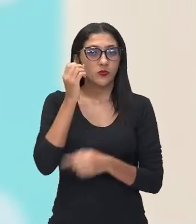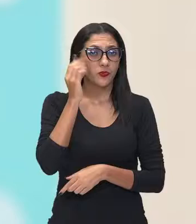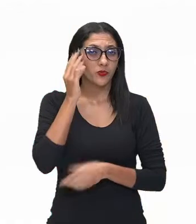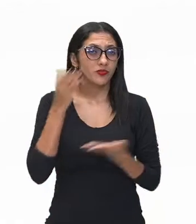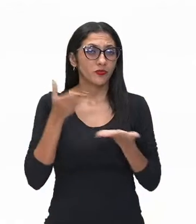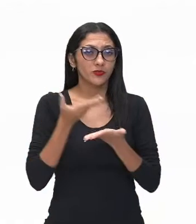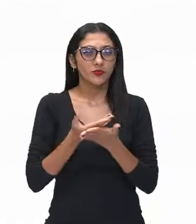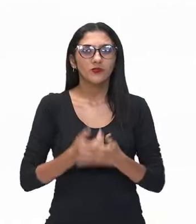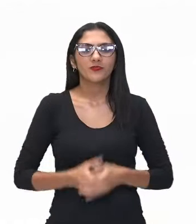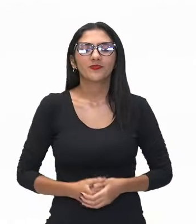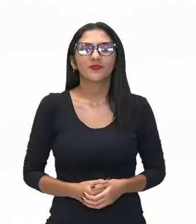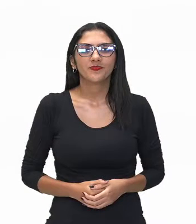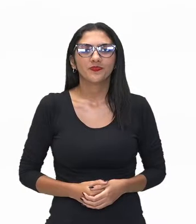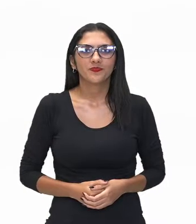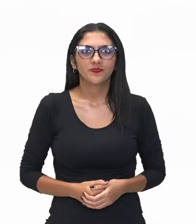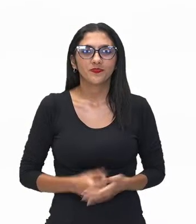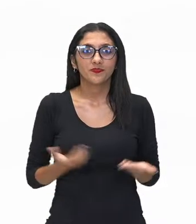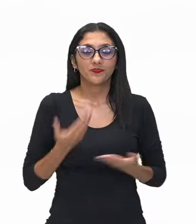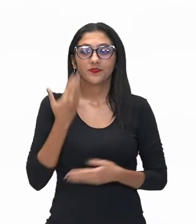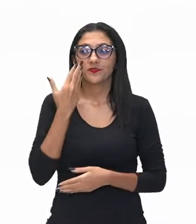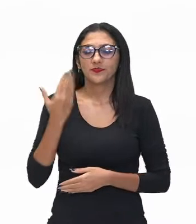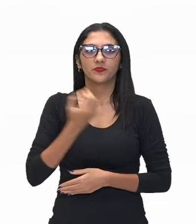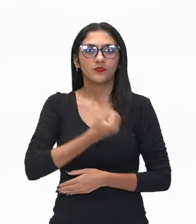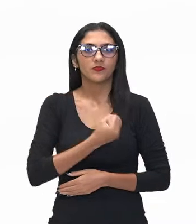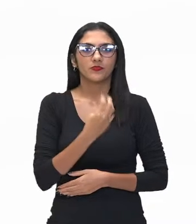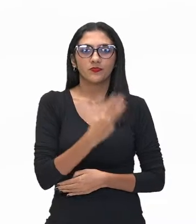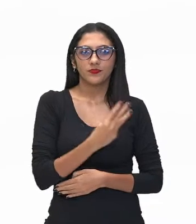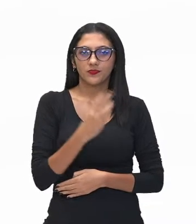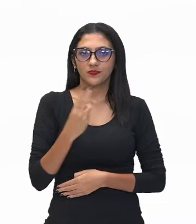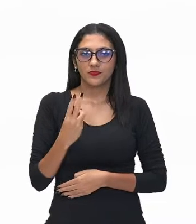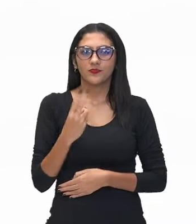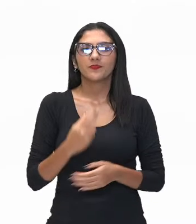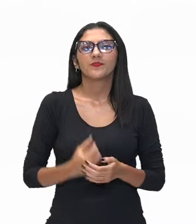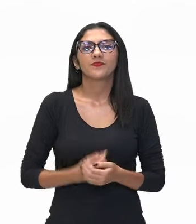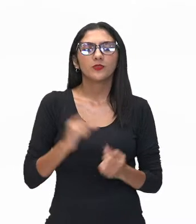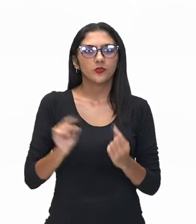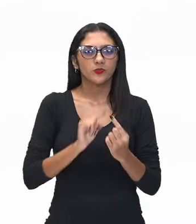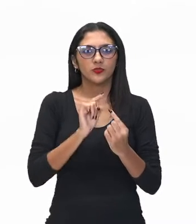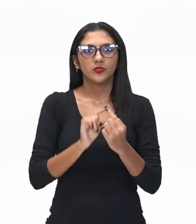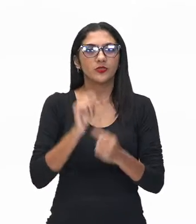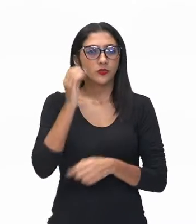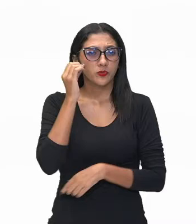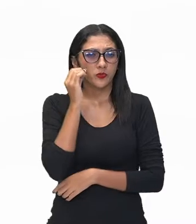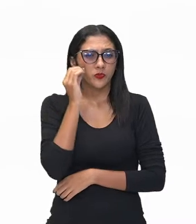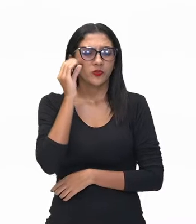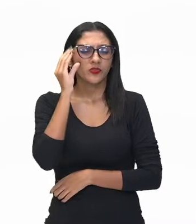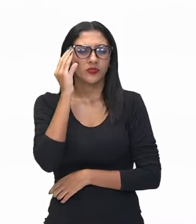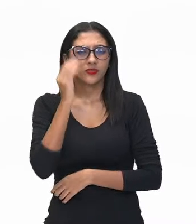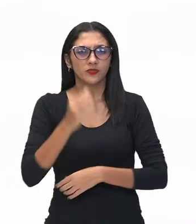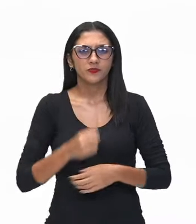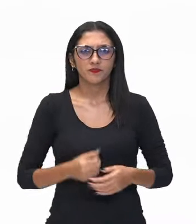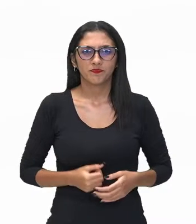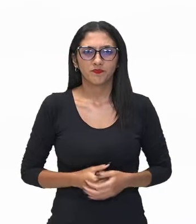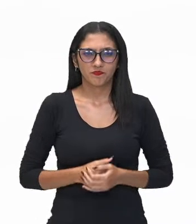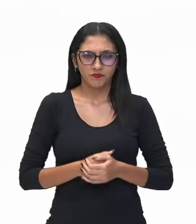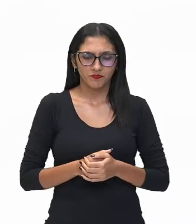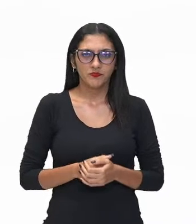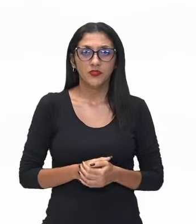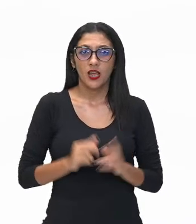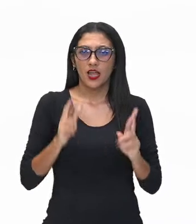nossa aula? Temos a aula 32, objeto de conhecimento,